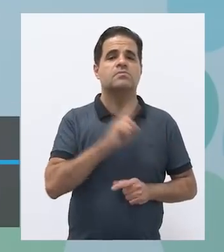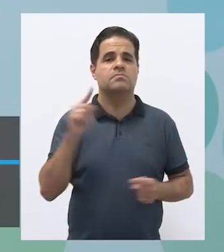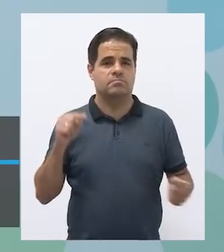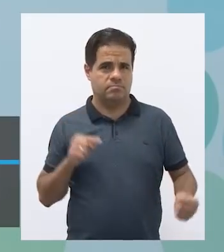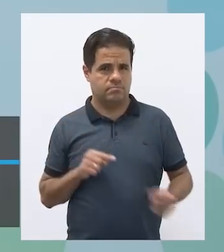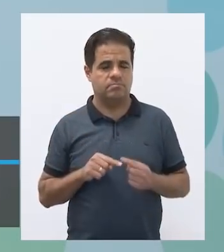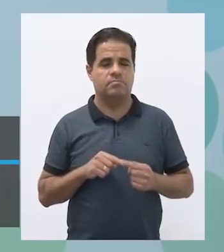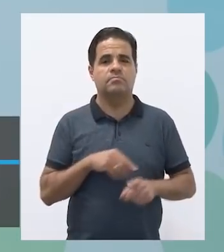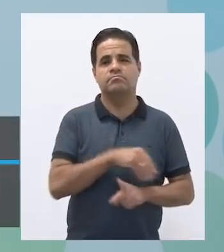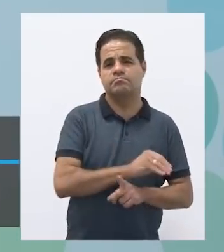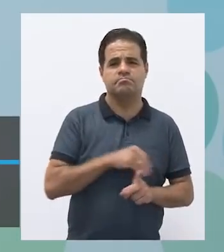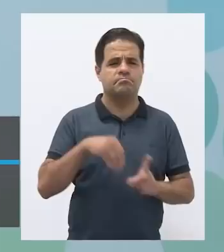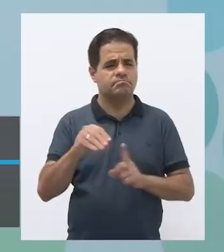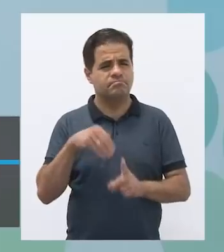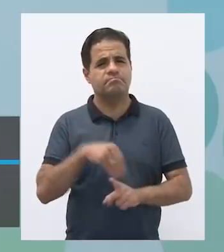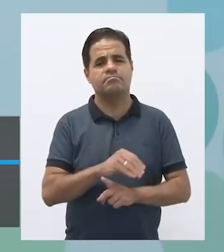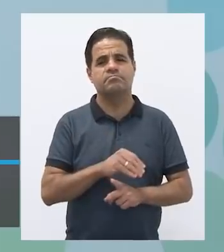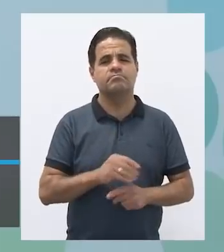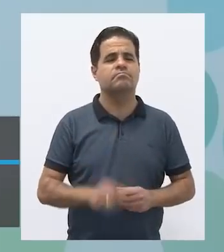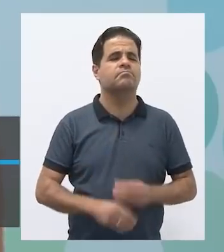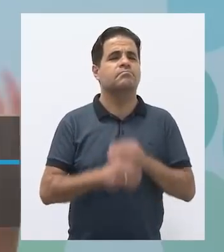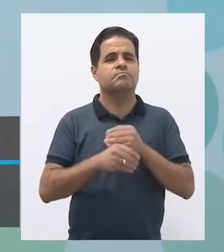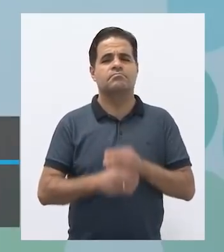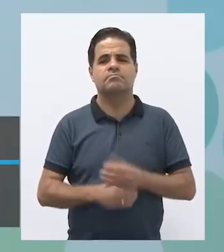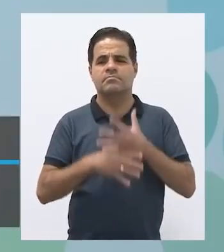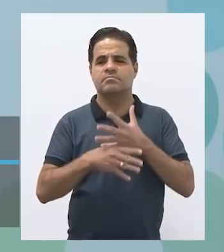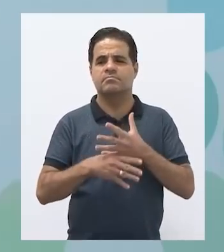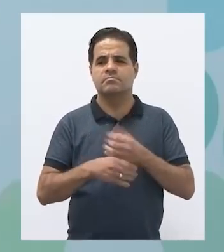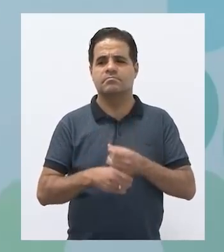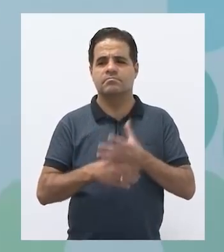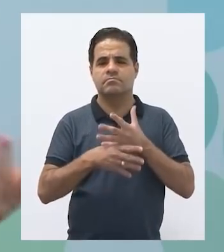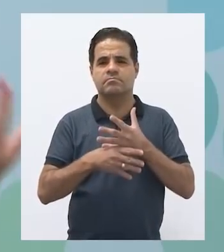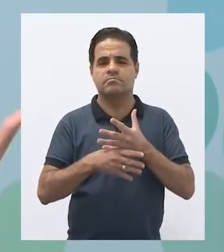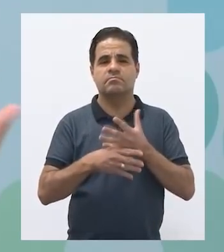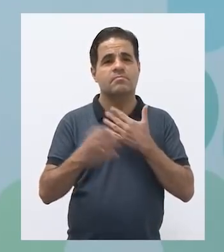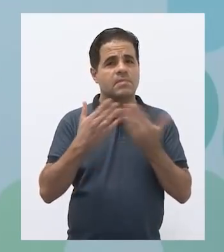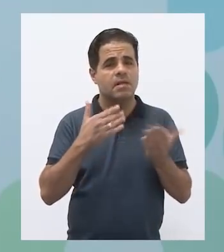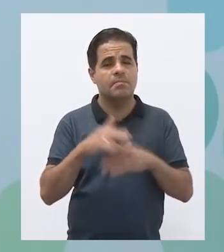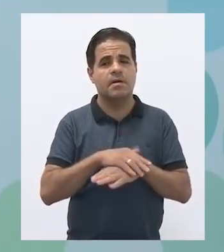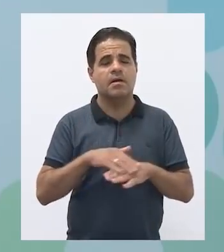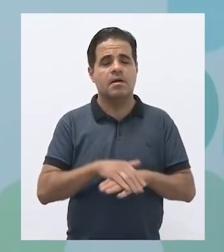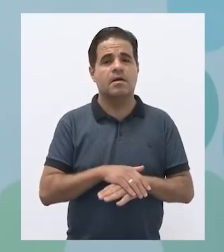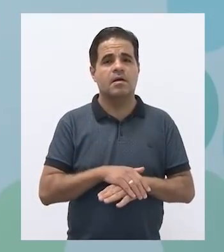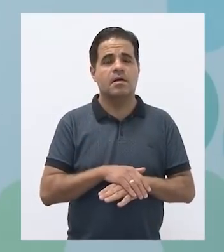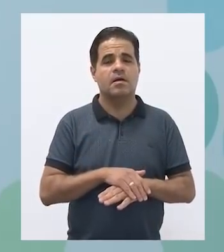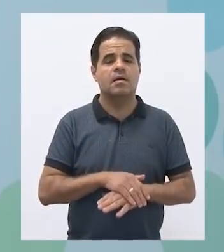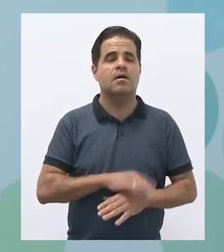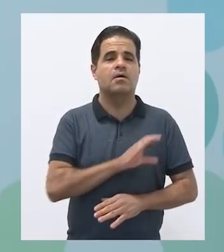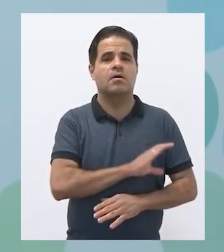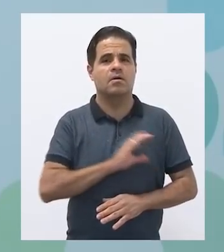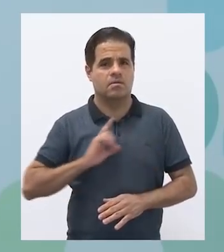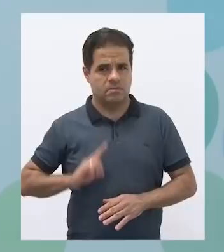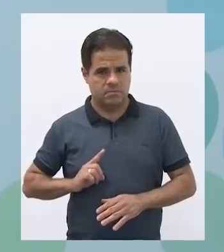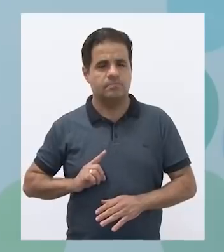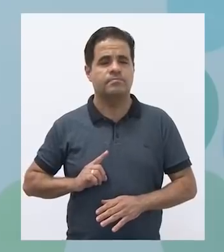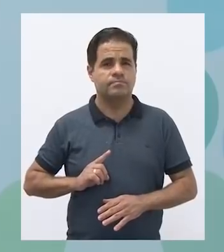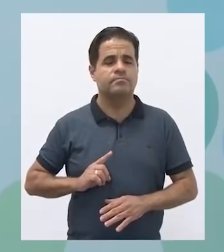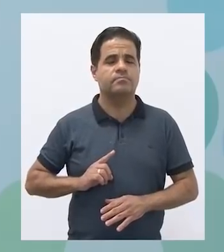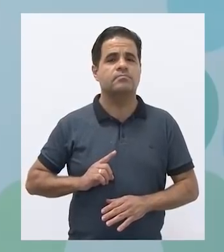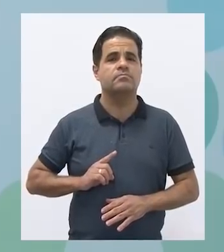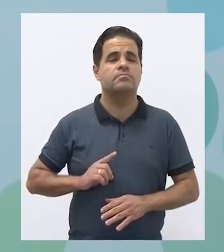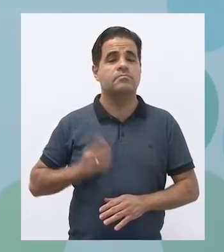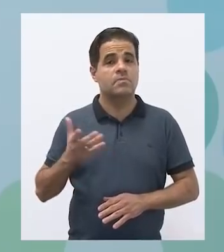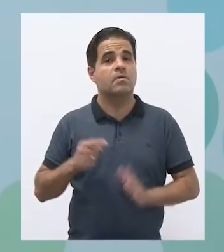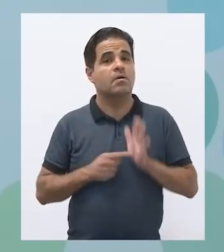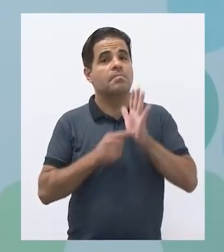de mediar comigo o chat e o bate-papo, que é o nosso querido coordenador da CITEM, o Marcos Barros. Então, eu